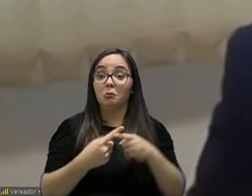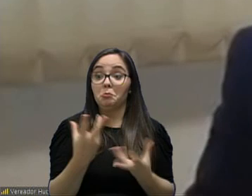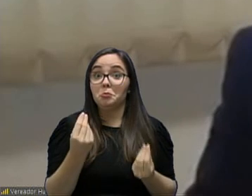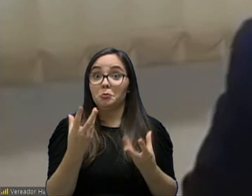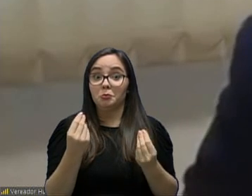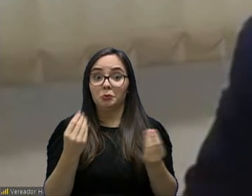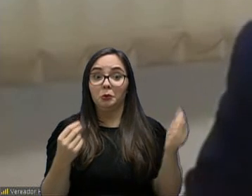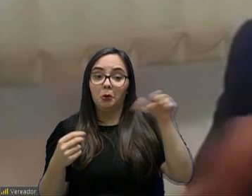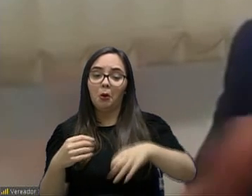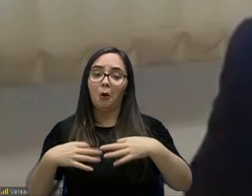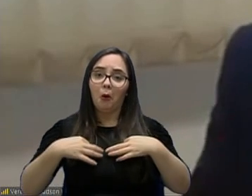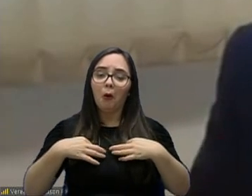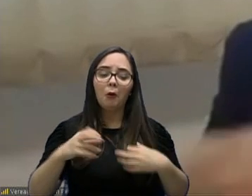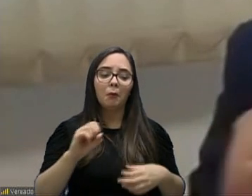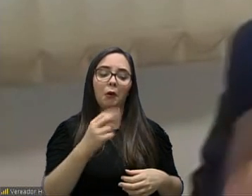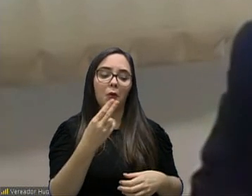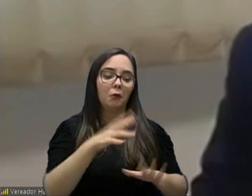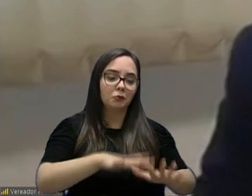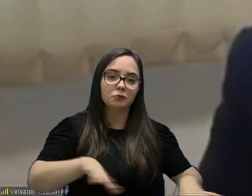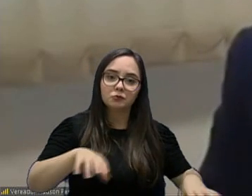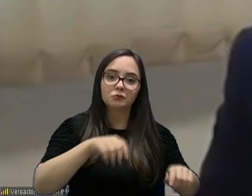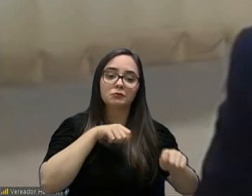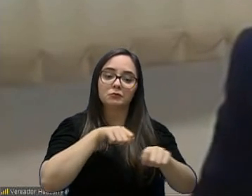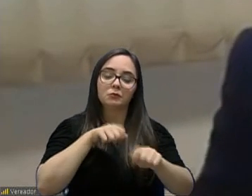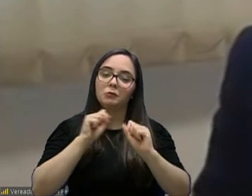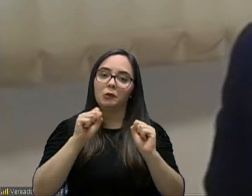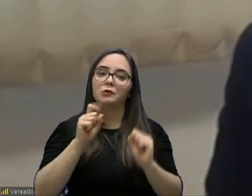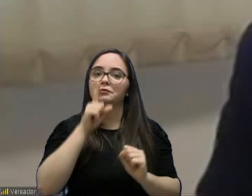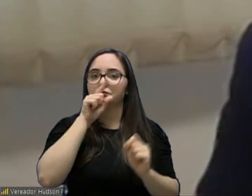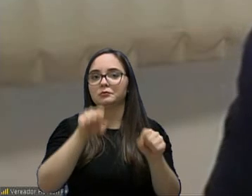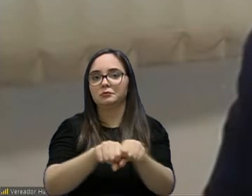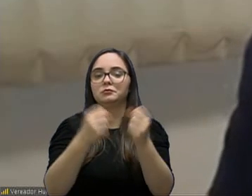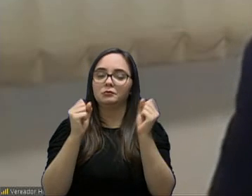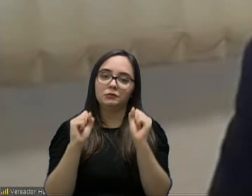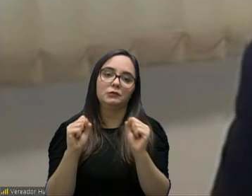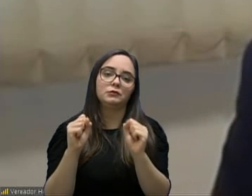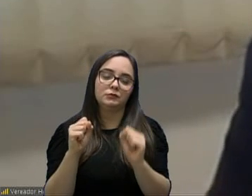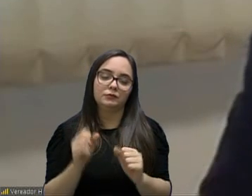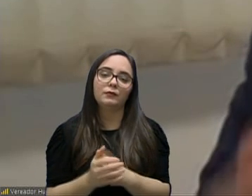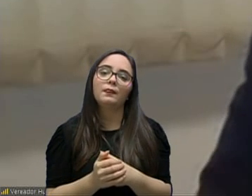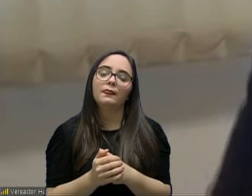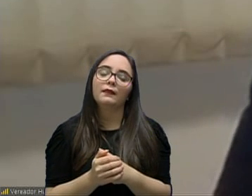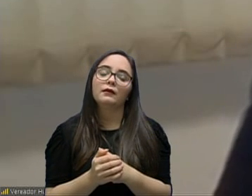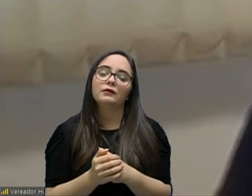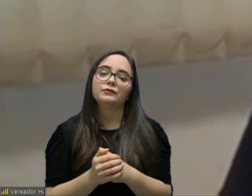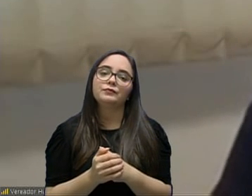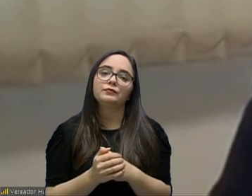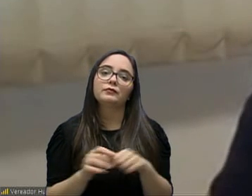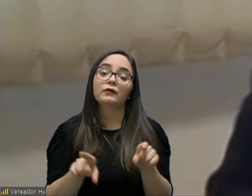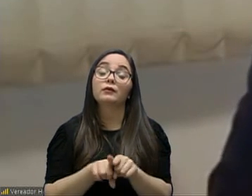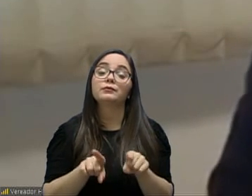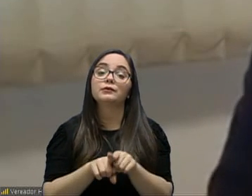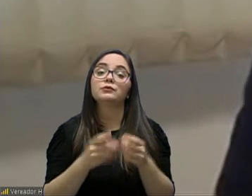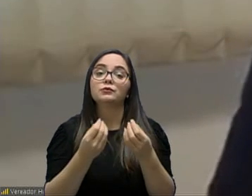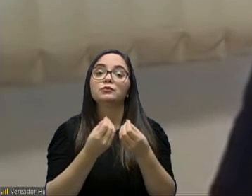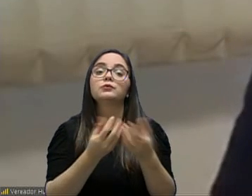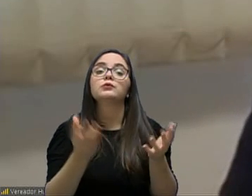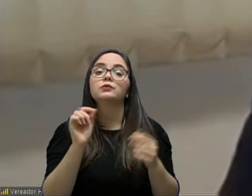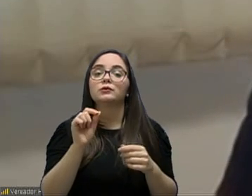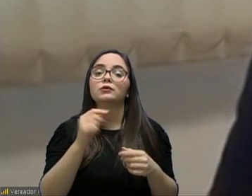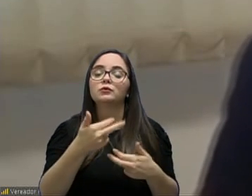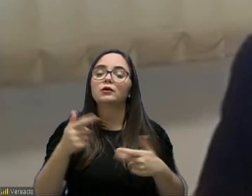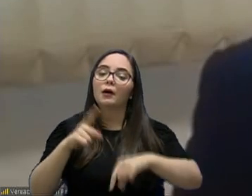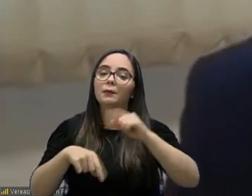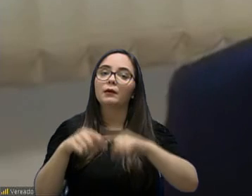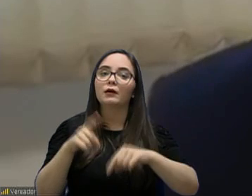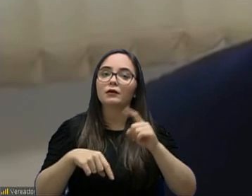na roupa ou no veículo. Então foi uma dosagem que não causa nenhum prejuízo, somente a desinfecção, e também doou aqueles aparelhos que estão sendo